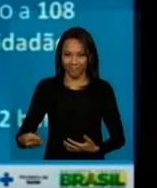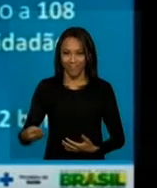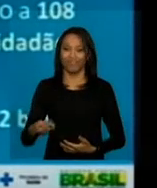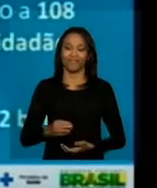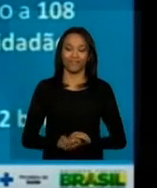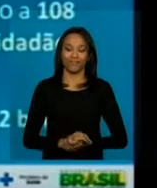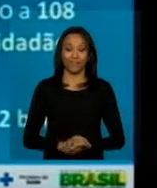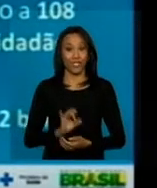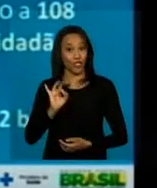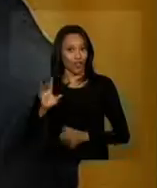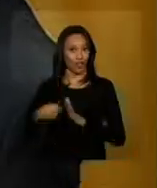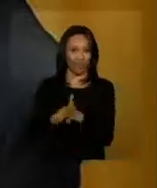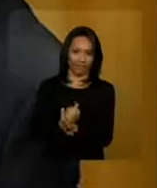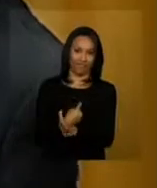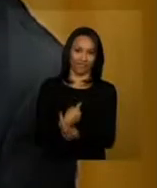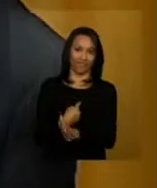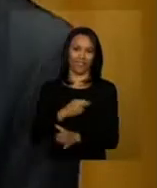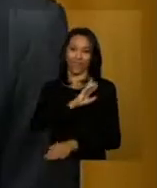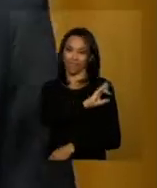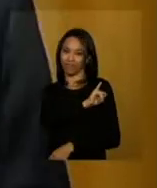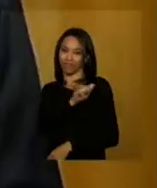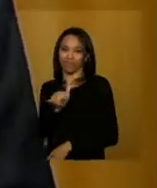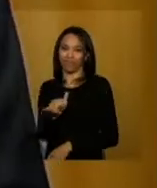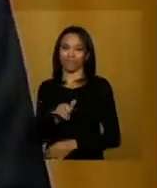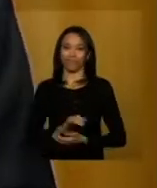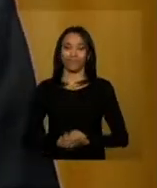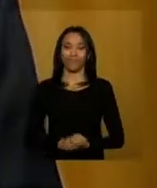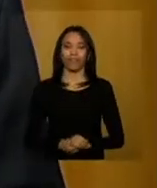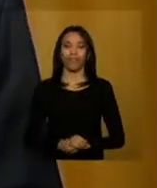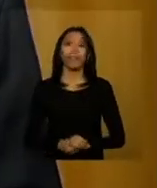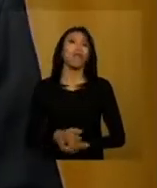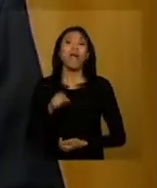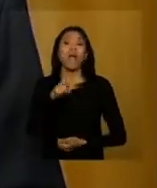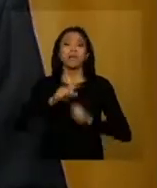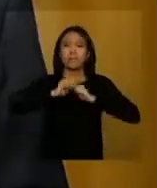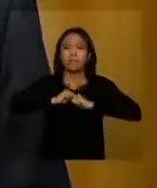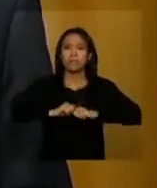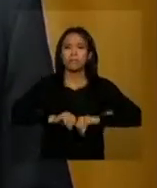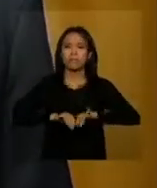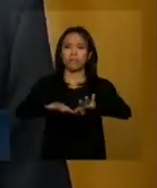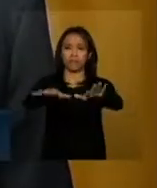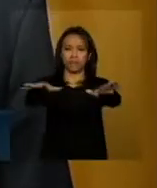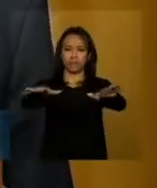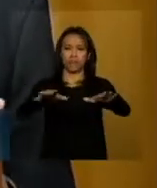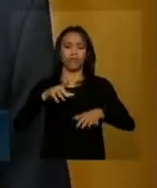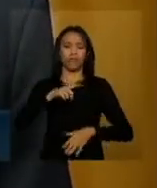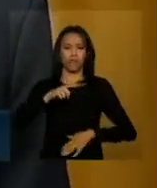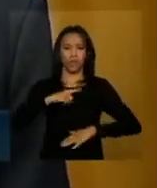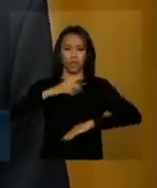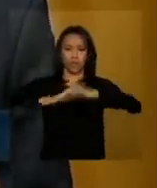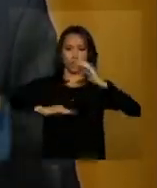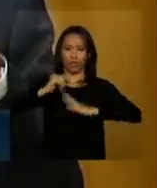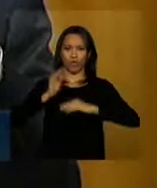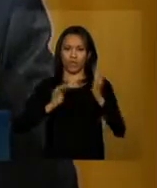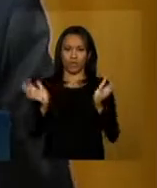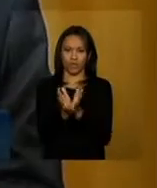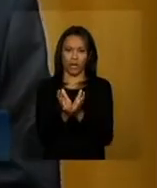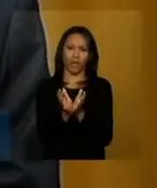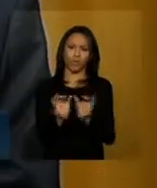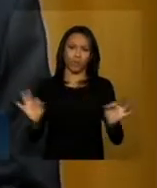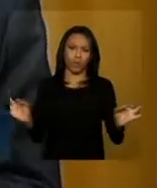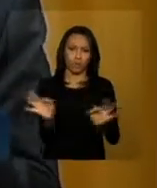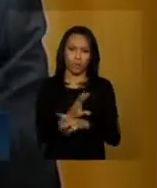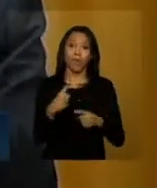Só se perguntarem. Essa expansão, essa capilaridade, tendo uma equipe completa, que nós usamos do